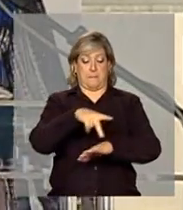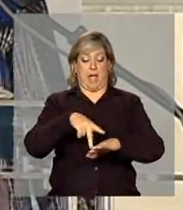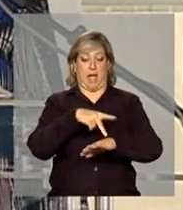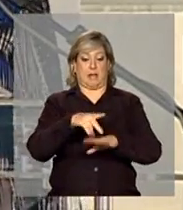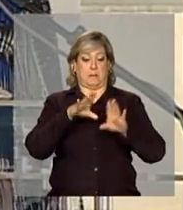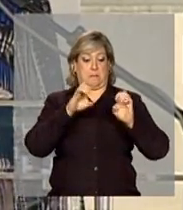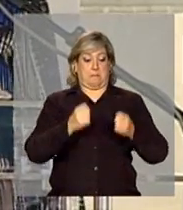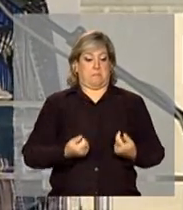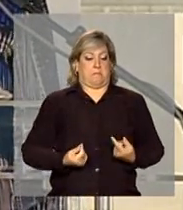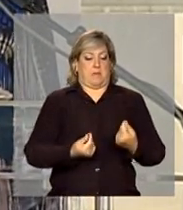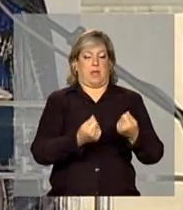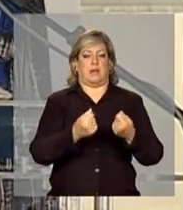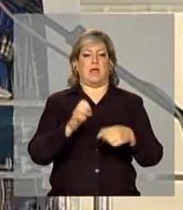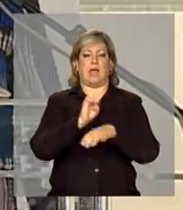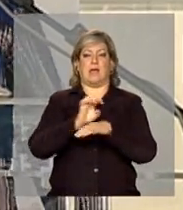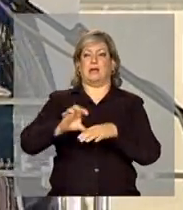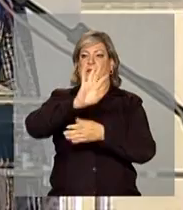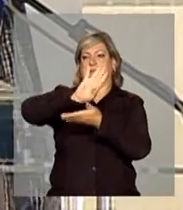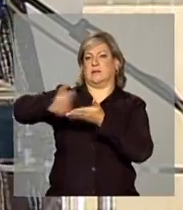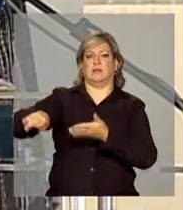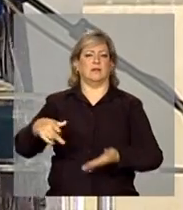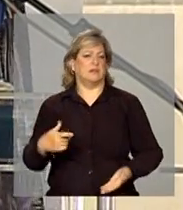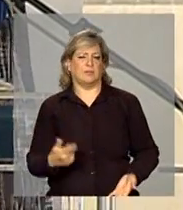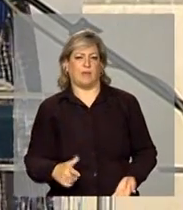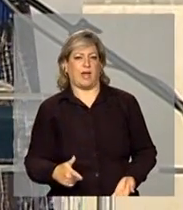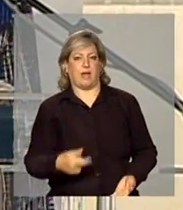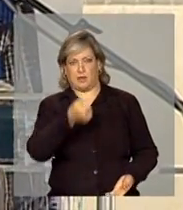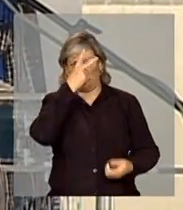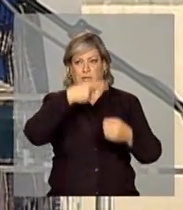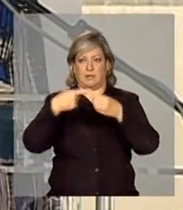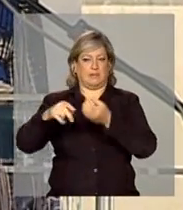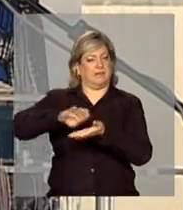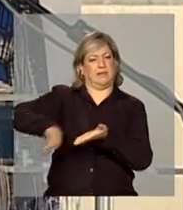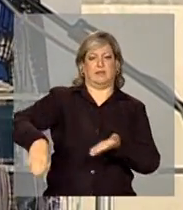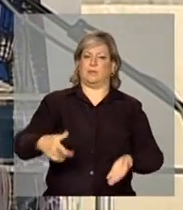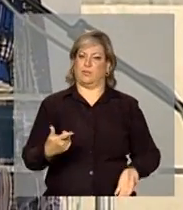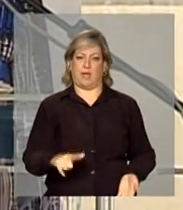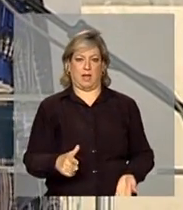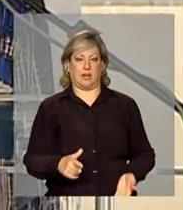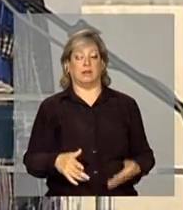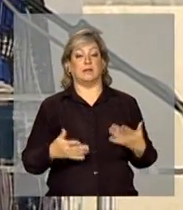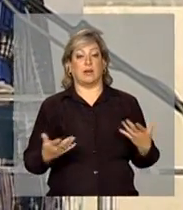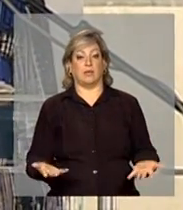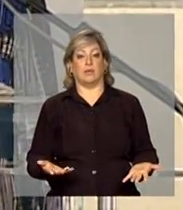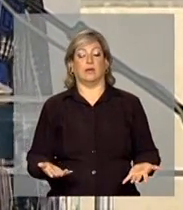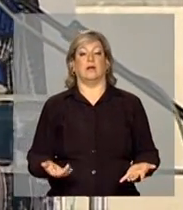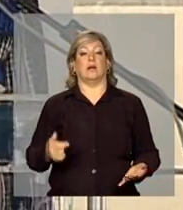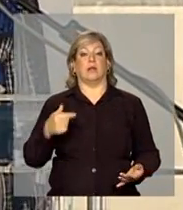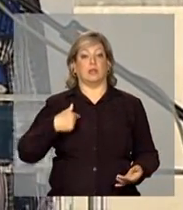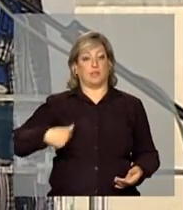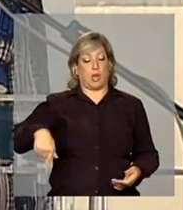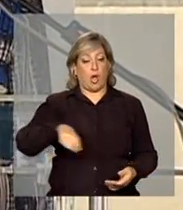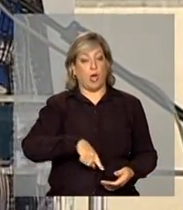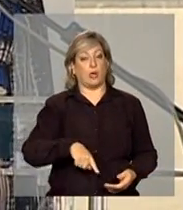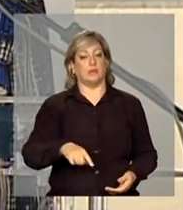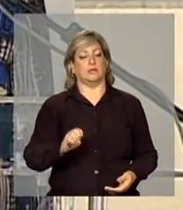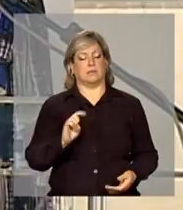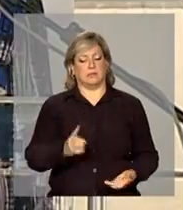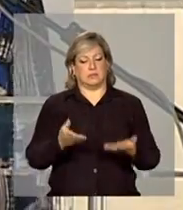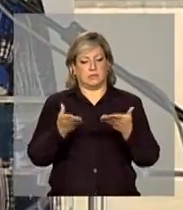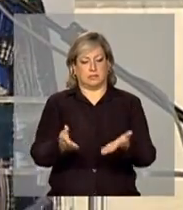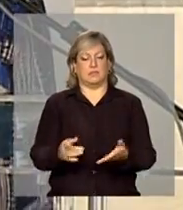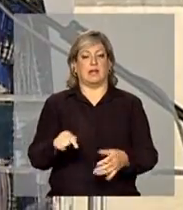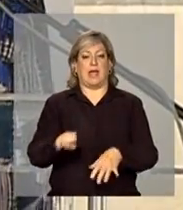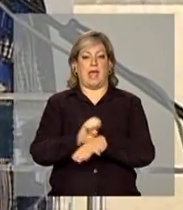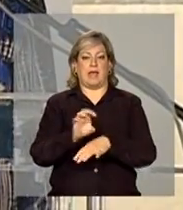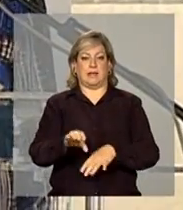e do estado. O país é isso. Nós somos o estado do Paraná.